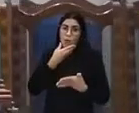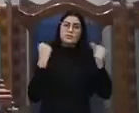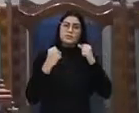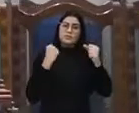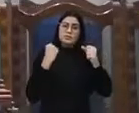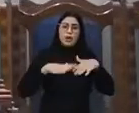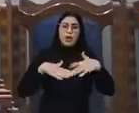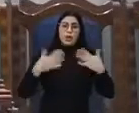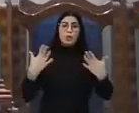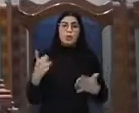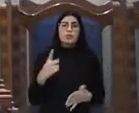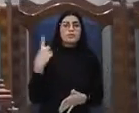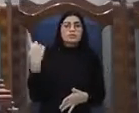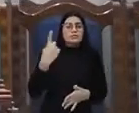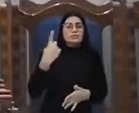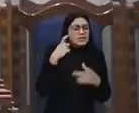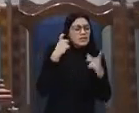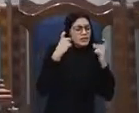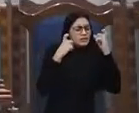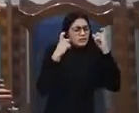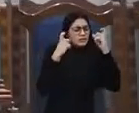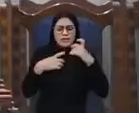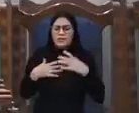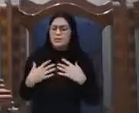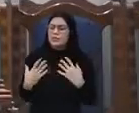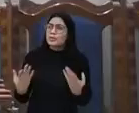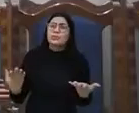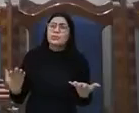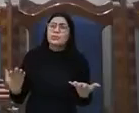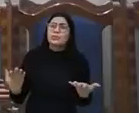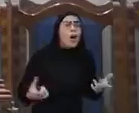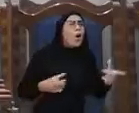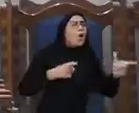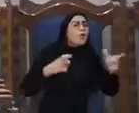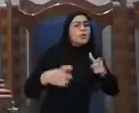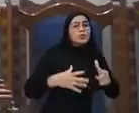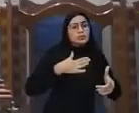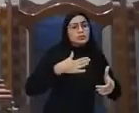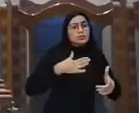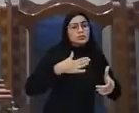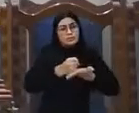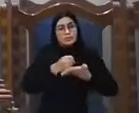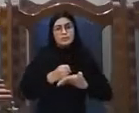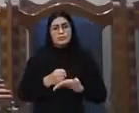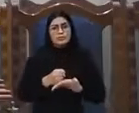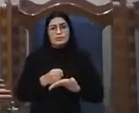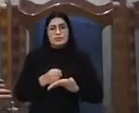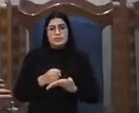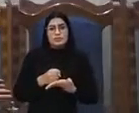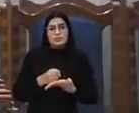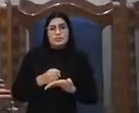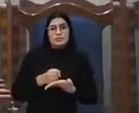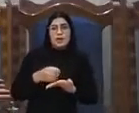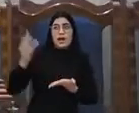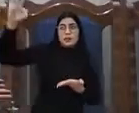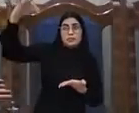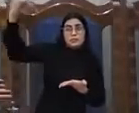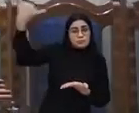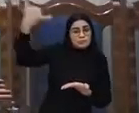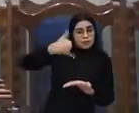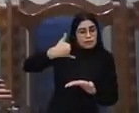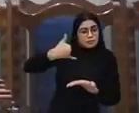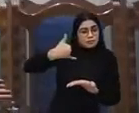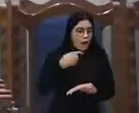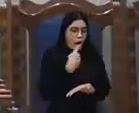estava aflito. Aleluia. Oh, de onde vem o meu socorro? De onde vem a minha ajuda? Aí o Espírito Santo diz: a